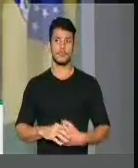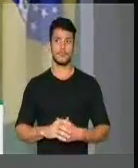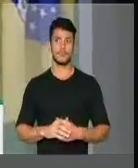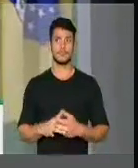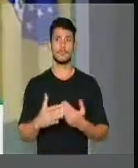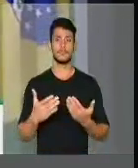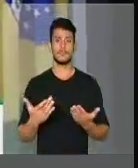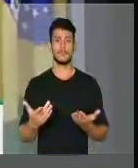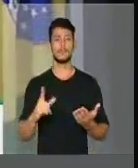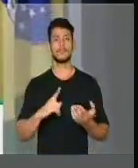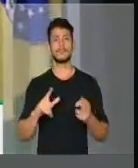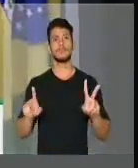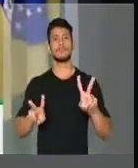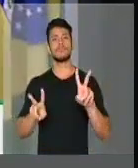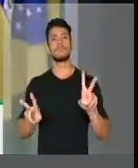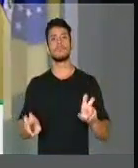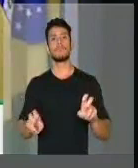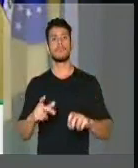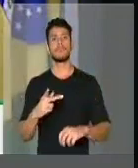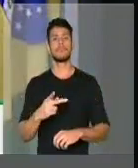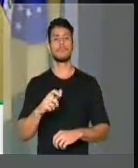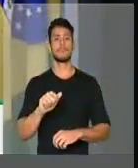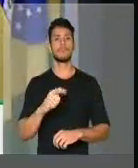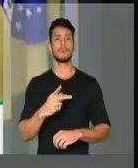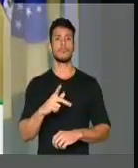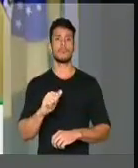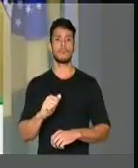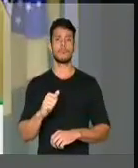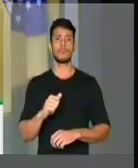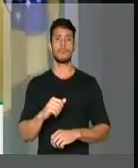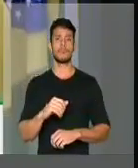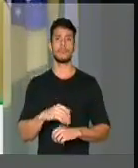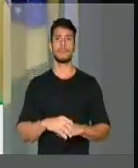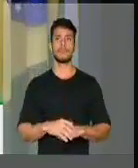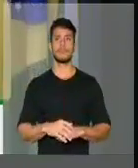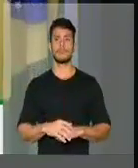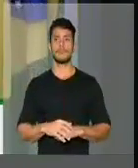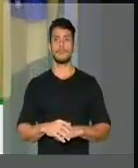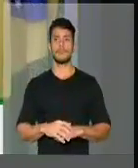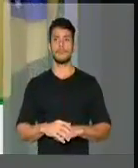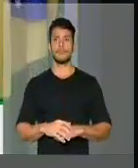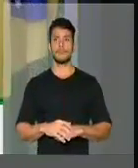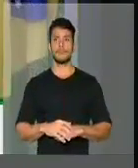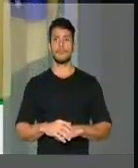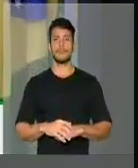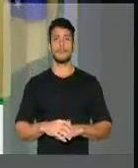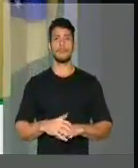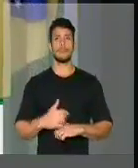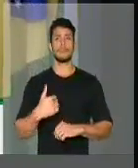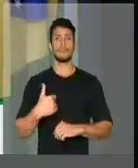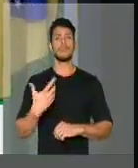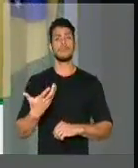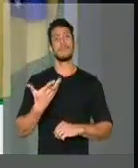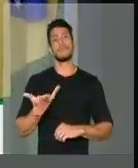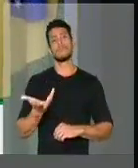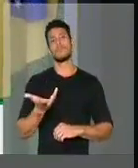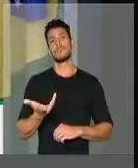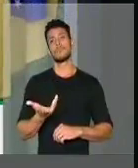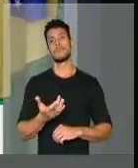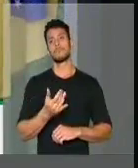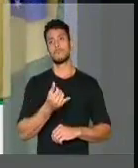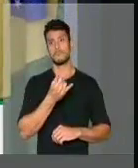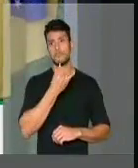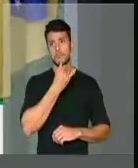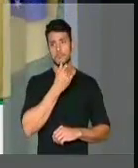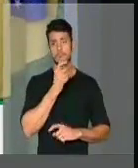Assim citando o nosso grande Papa, na Mater e Batista. Senhor presidente, queria também aqui lamentar, senhor presidente,